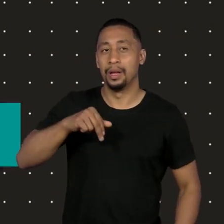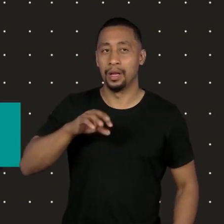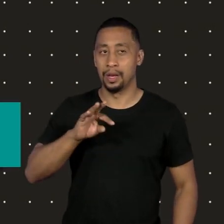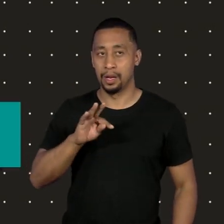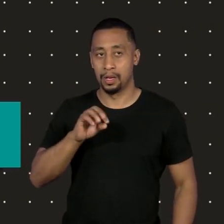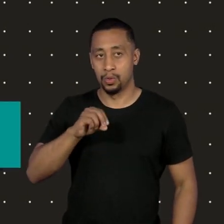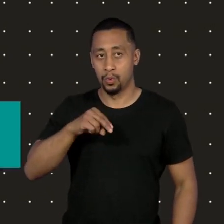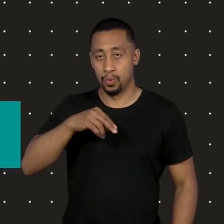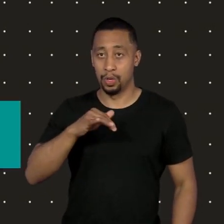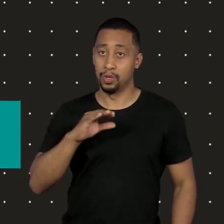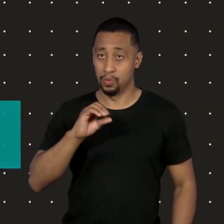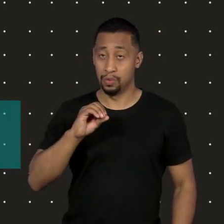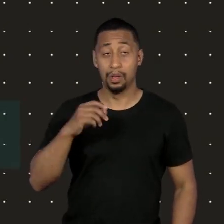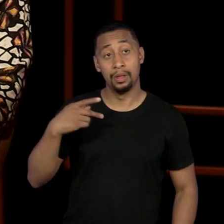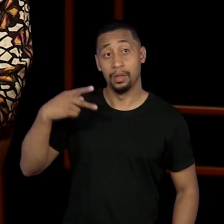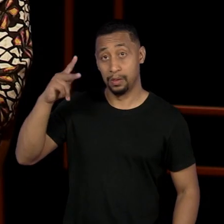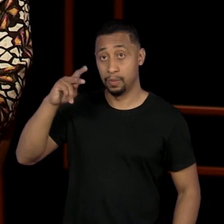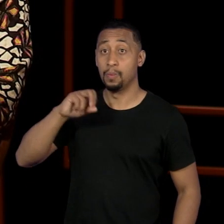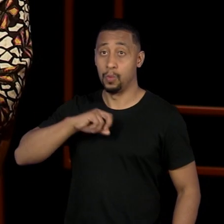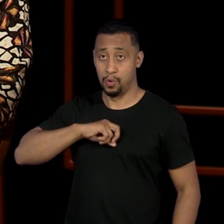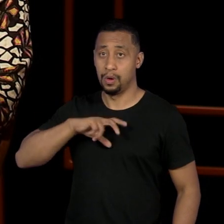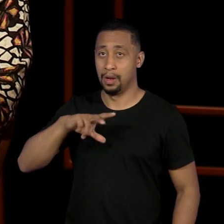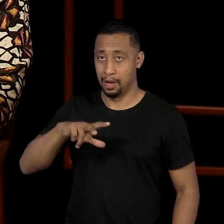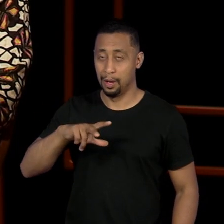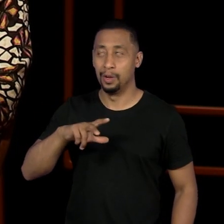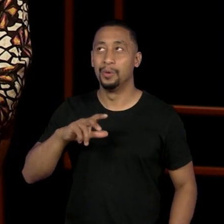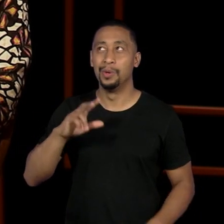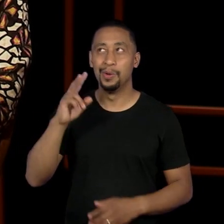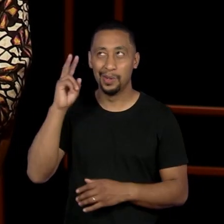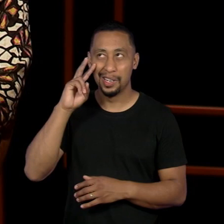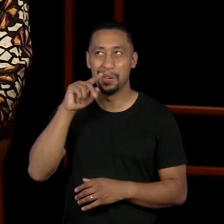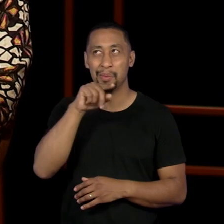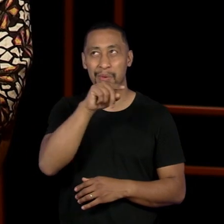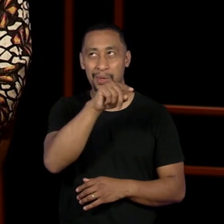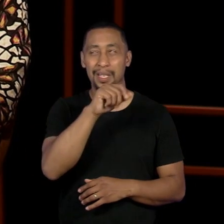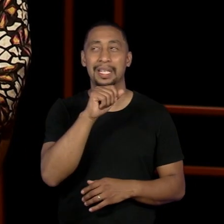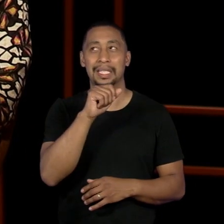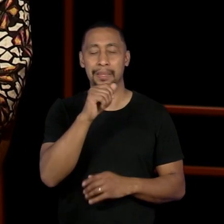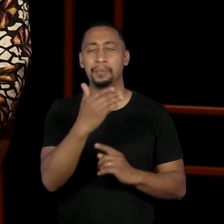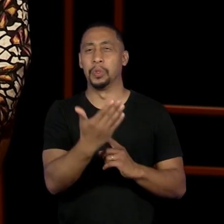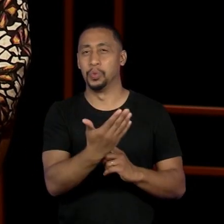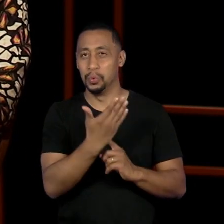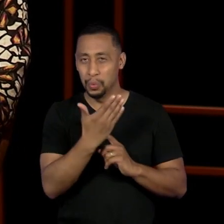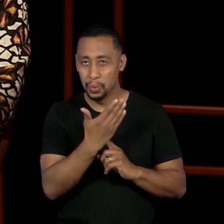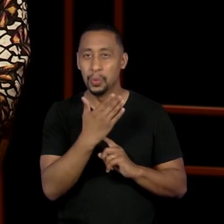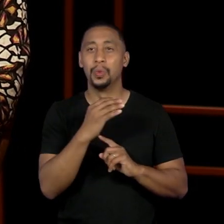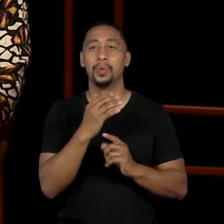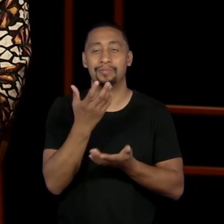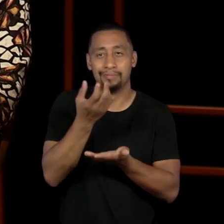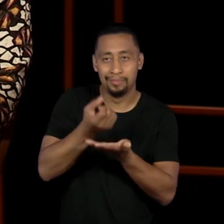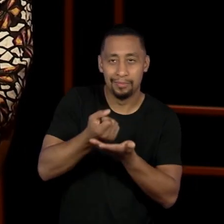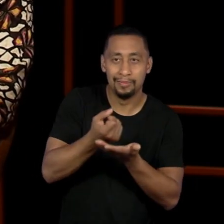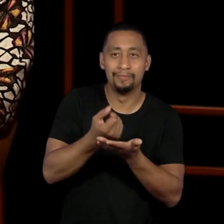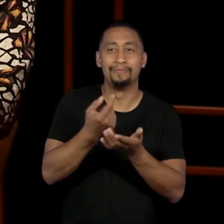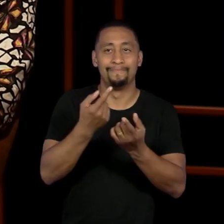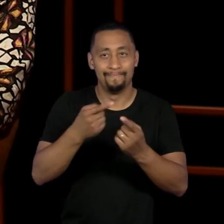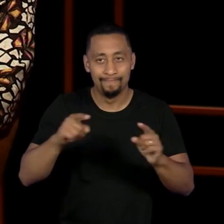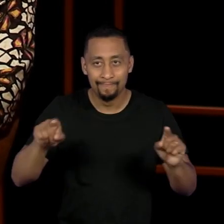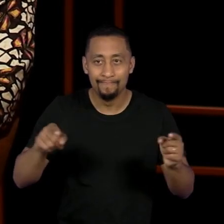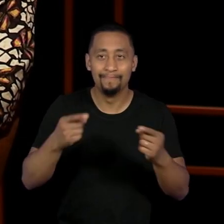várias coisas ao Wagner, entre produção e arranjos e coisas.